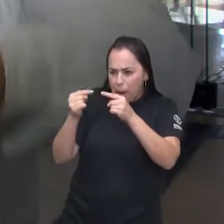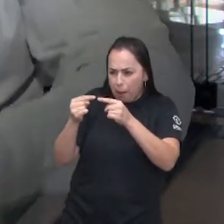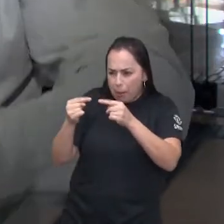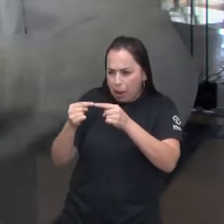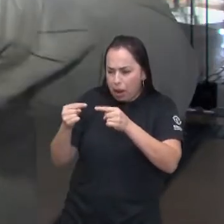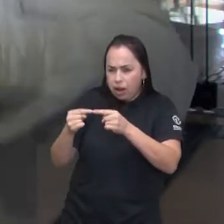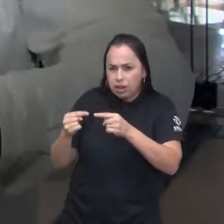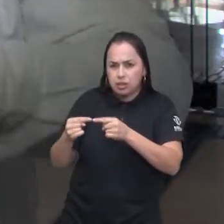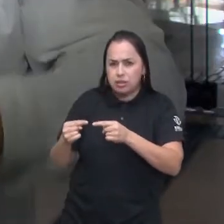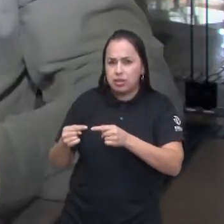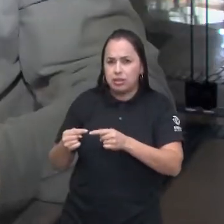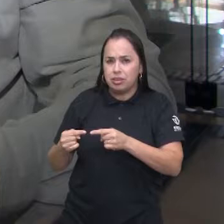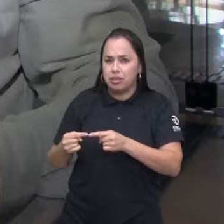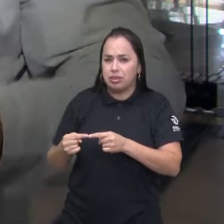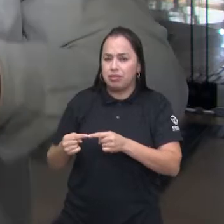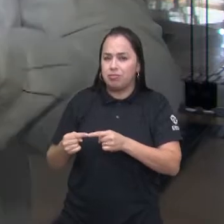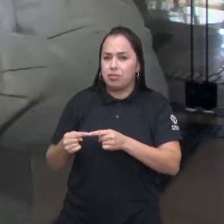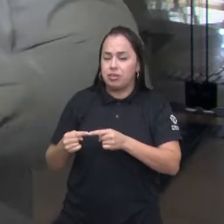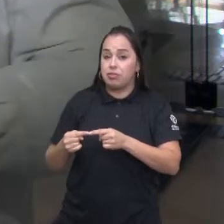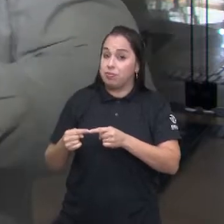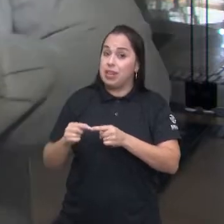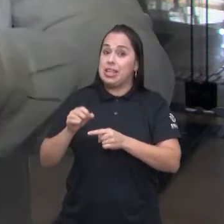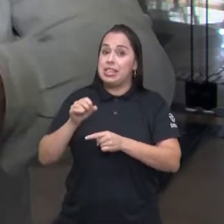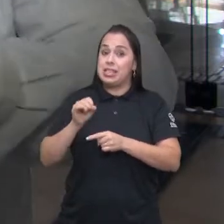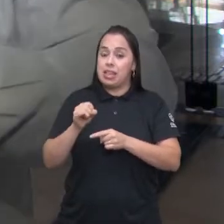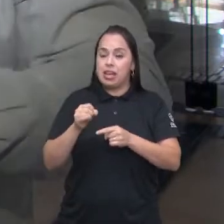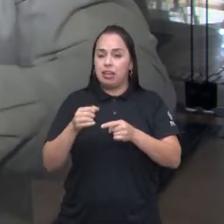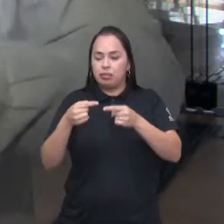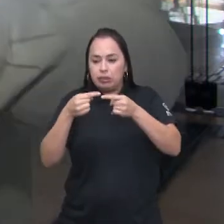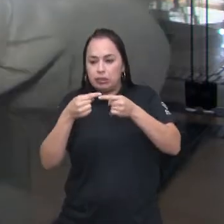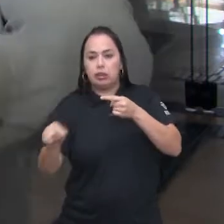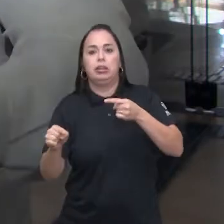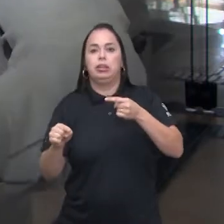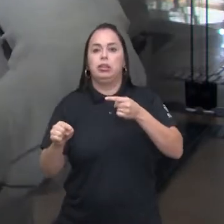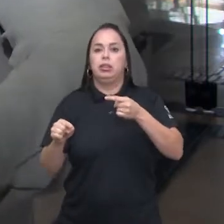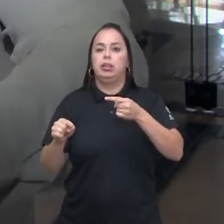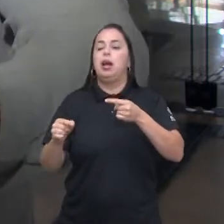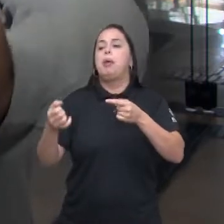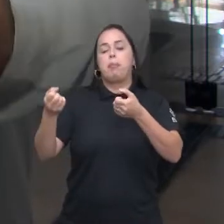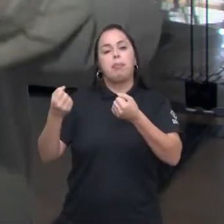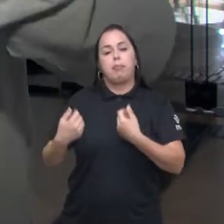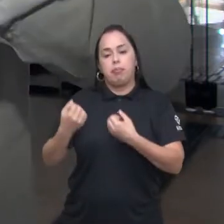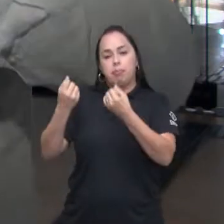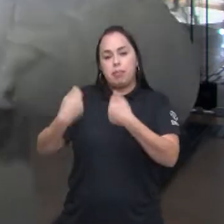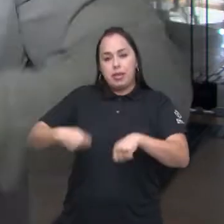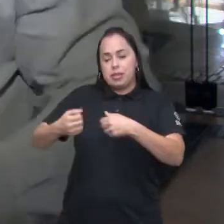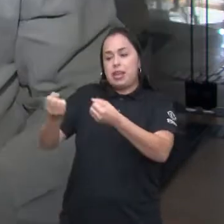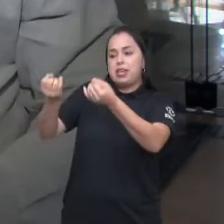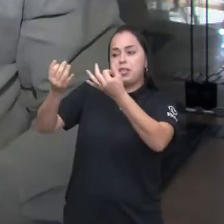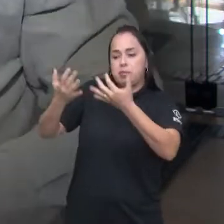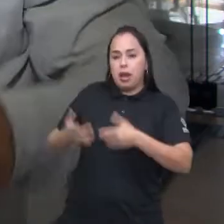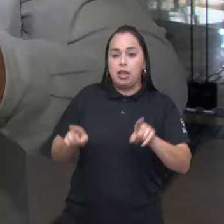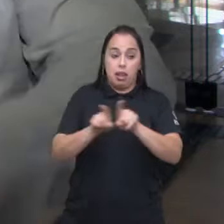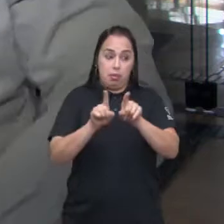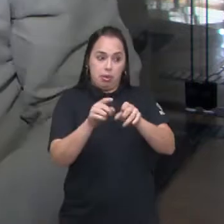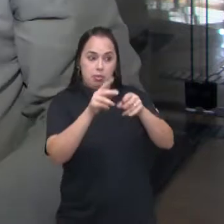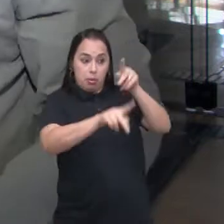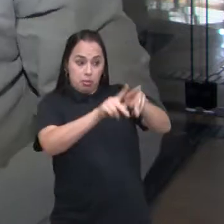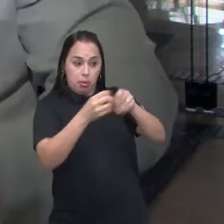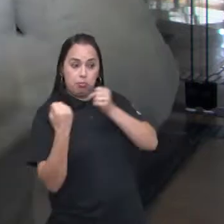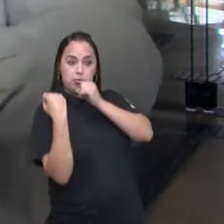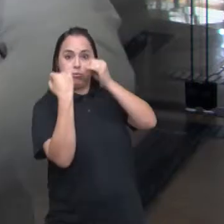ver calibrado cada etapa para que não haja nenhuma distorção se houver alguma coisa que seja muito bem justificado